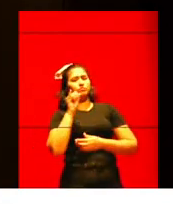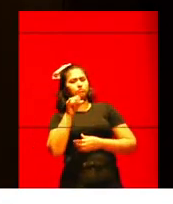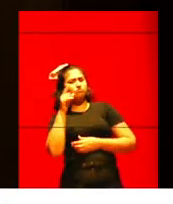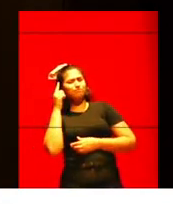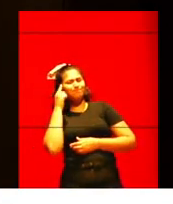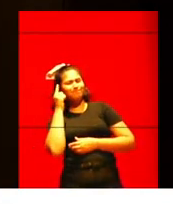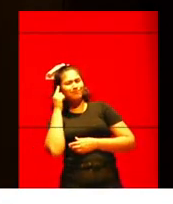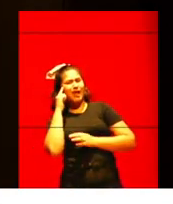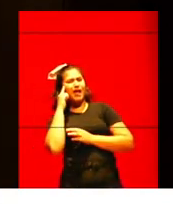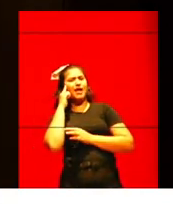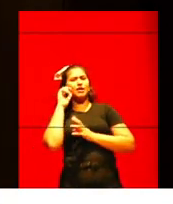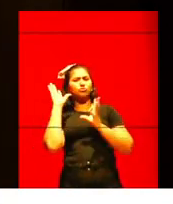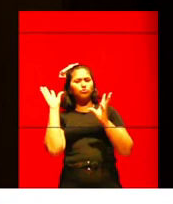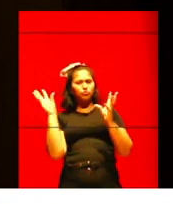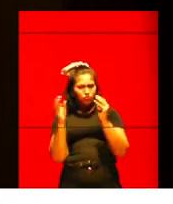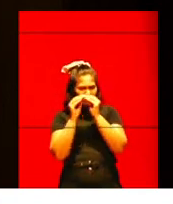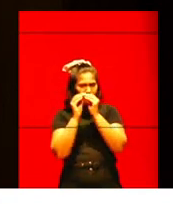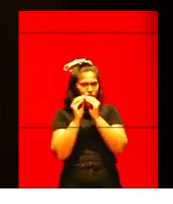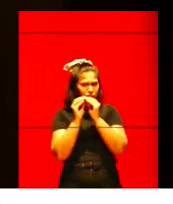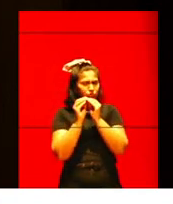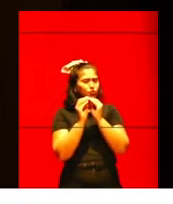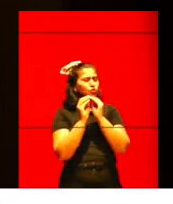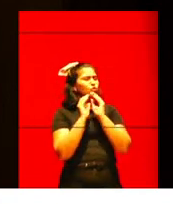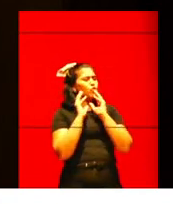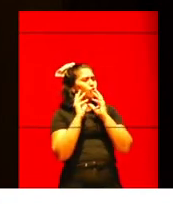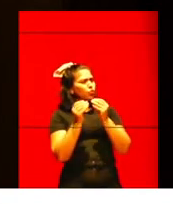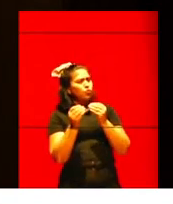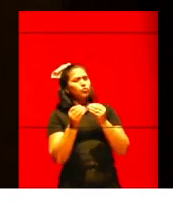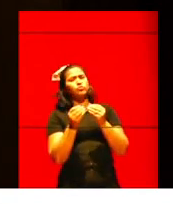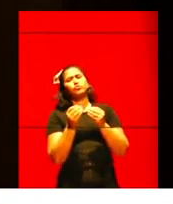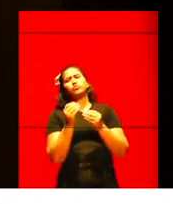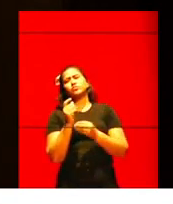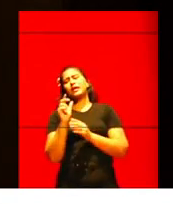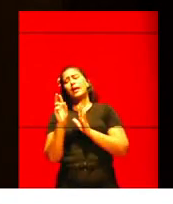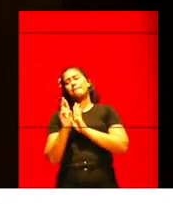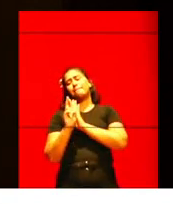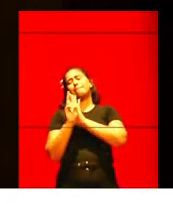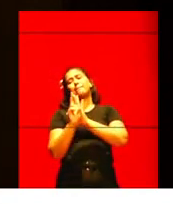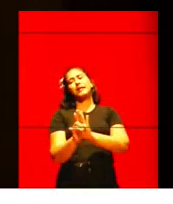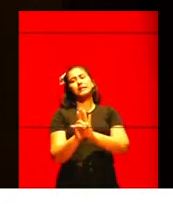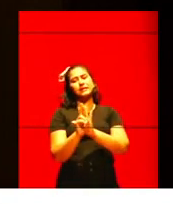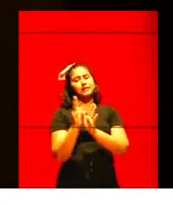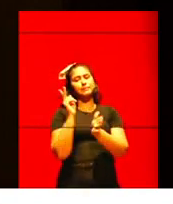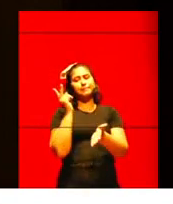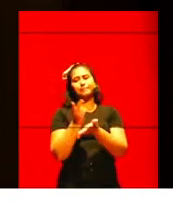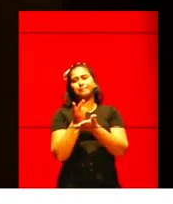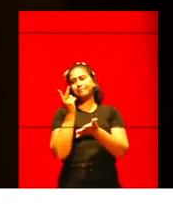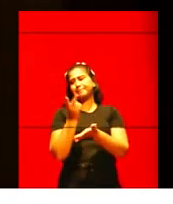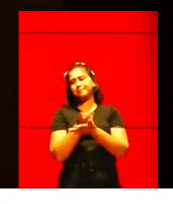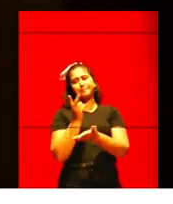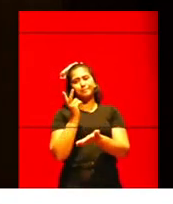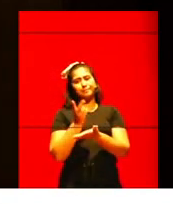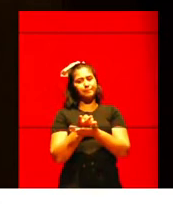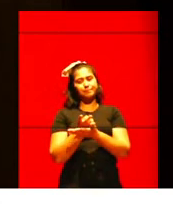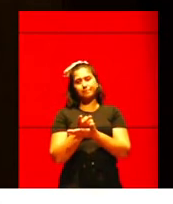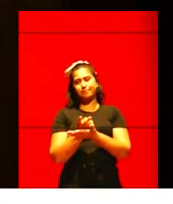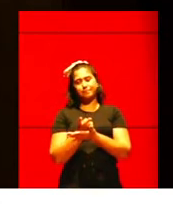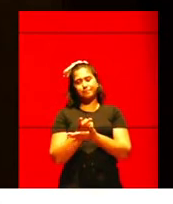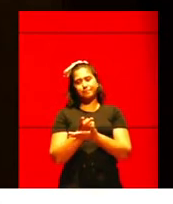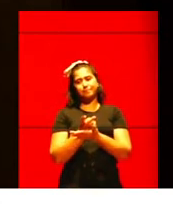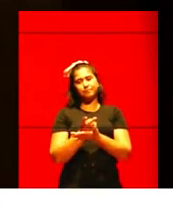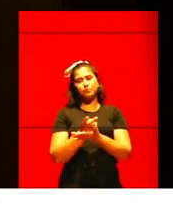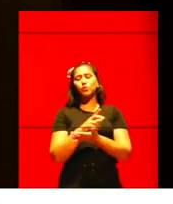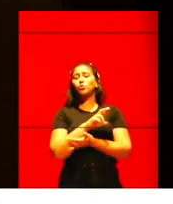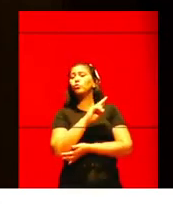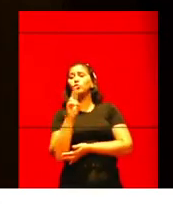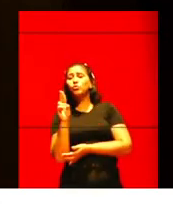tudo isso, todos esses compostos, eles representam o mesmo composto. Vocês saberiam qual